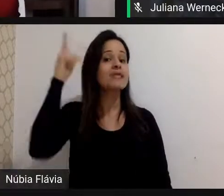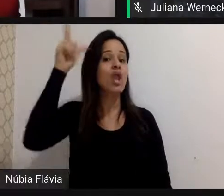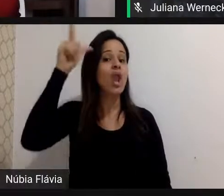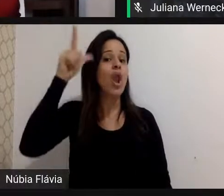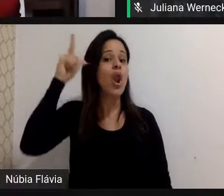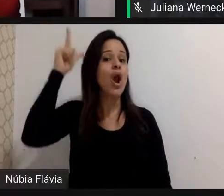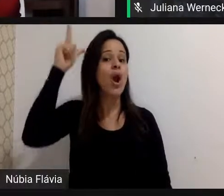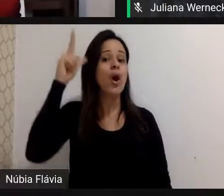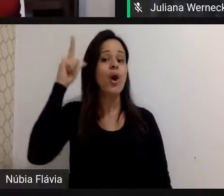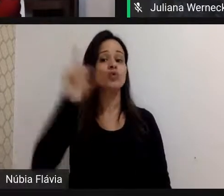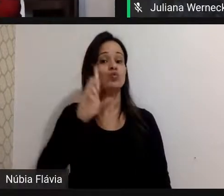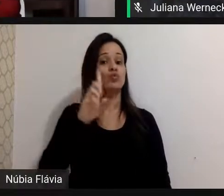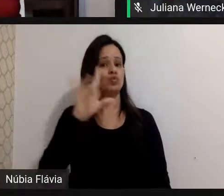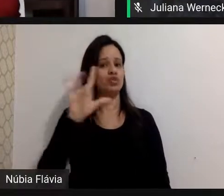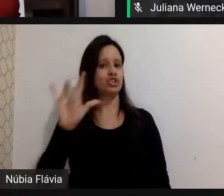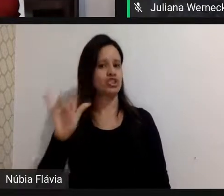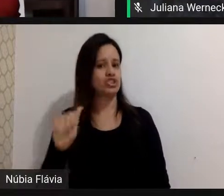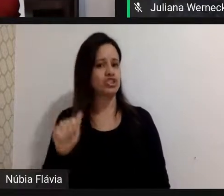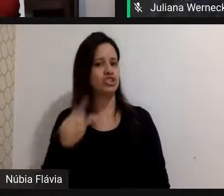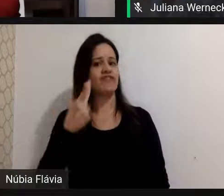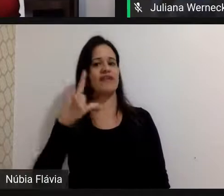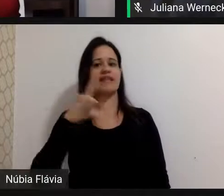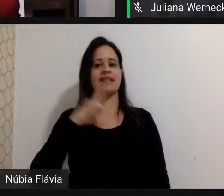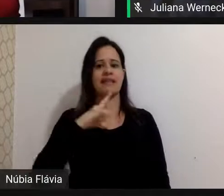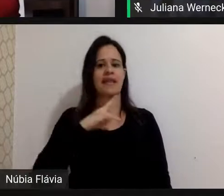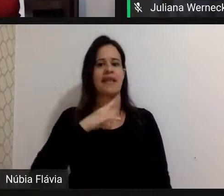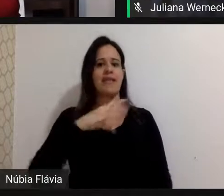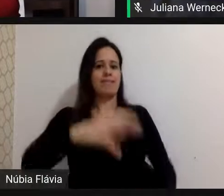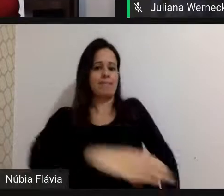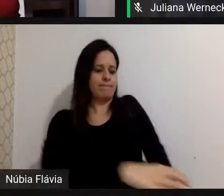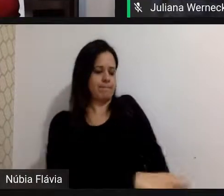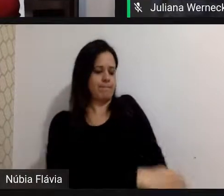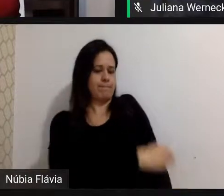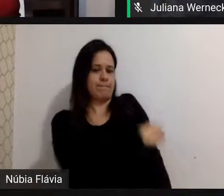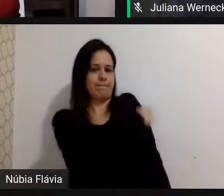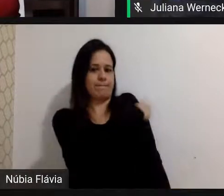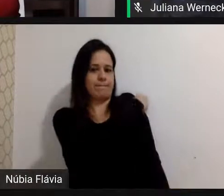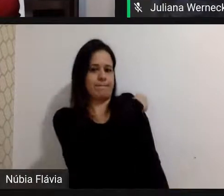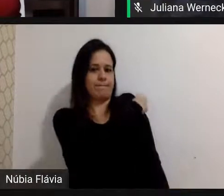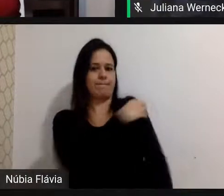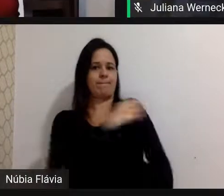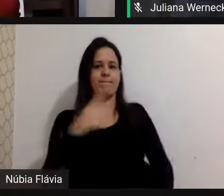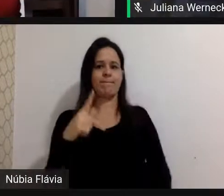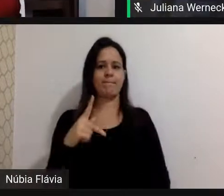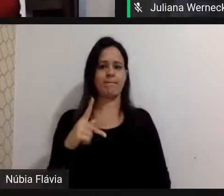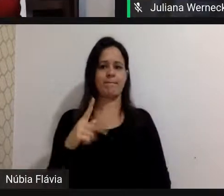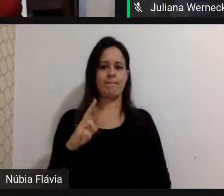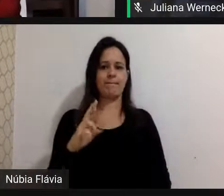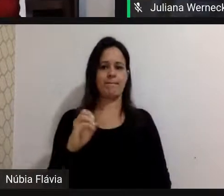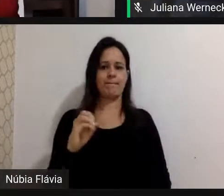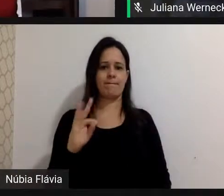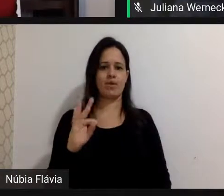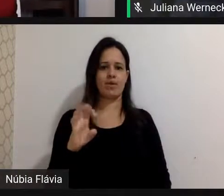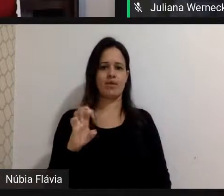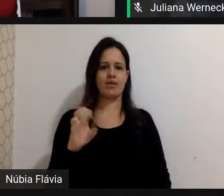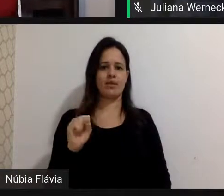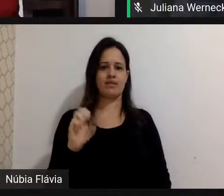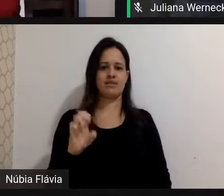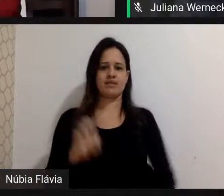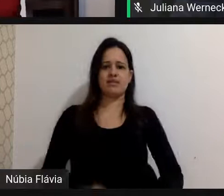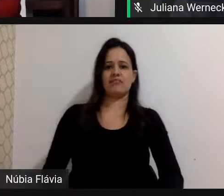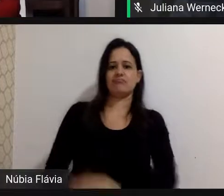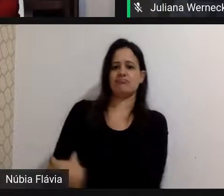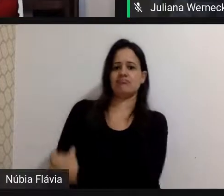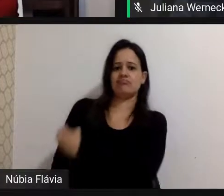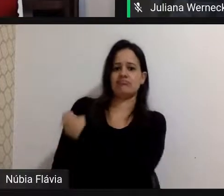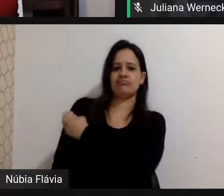existir aqueles braços biônicos, aquelas próteses super modernas que vão permitir com que eu faça tudo